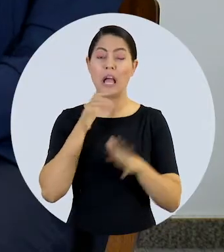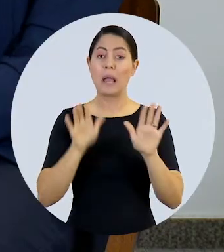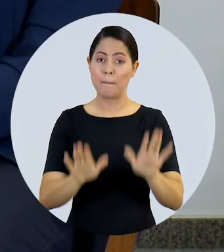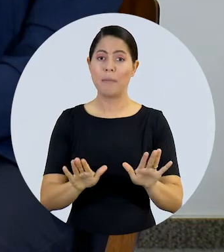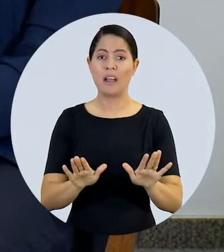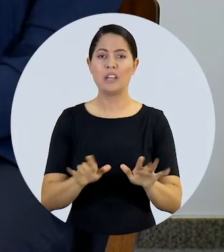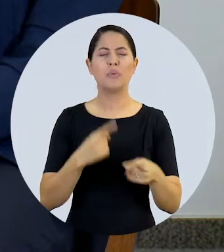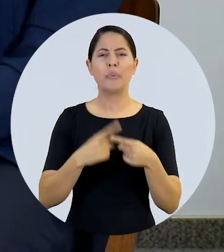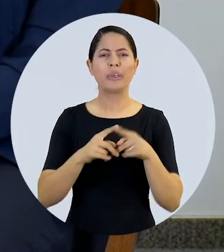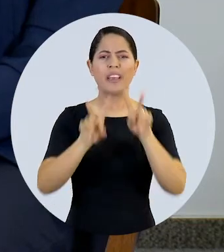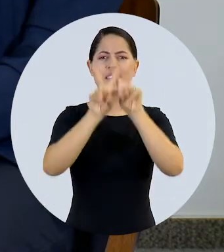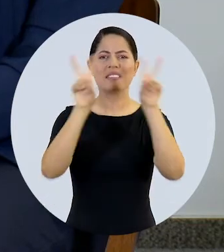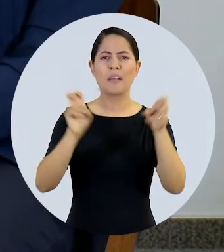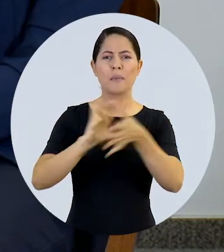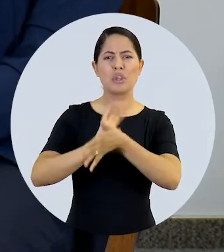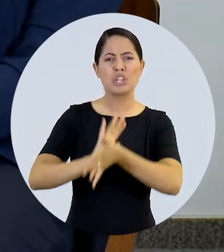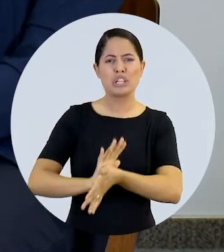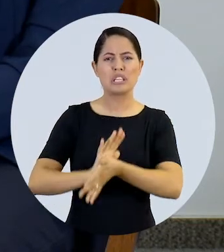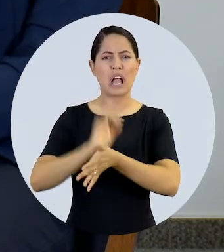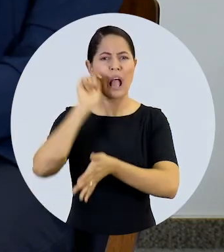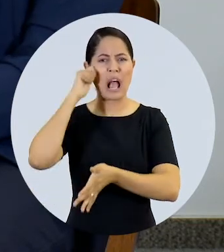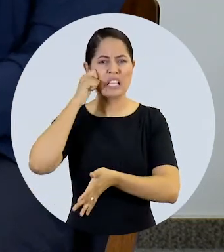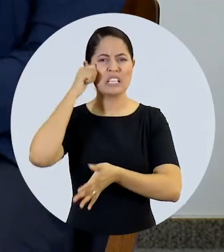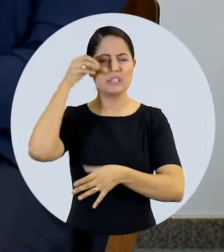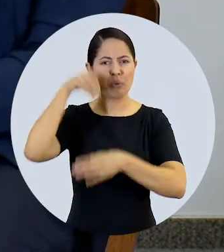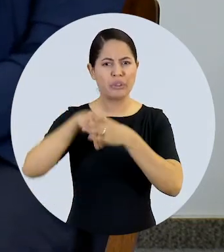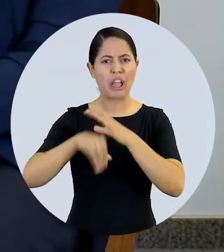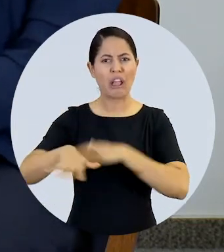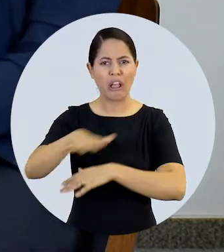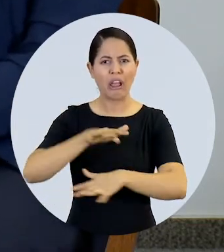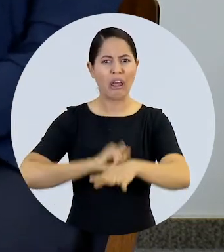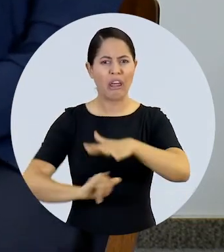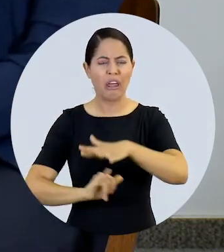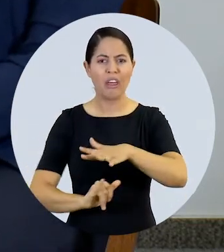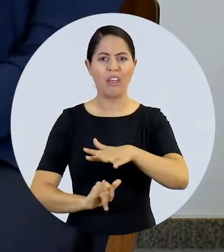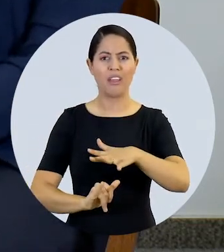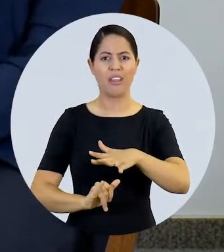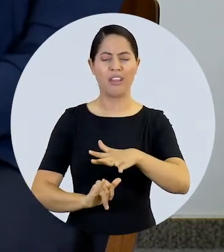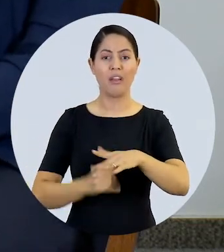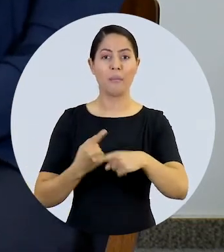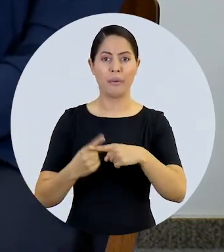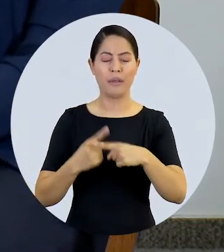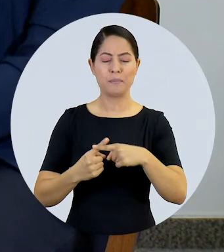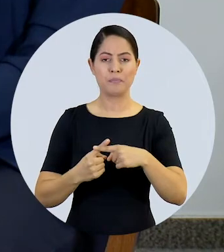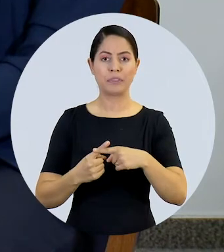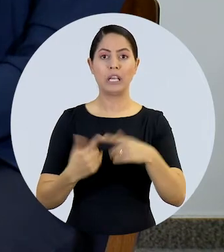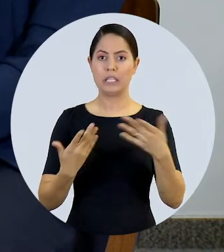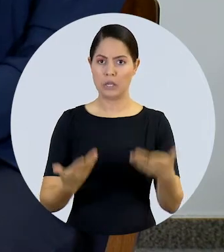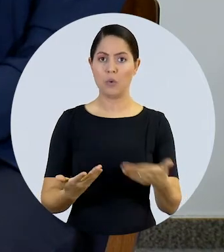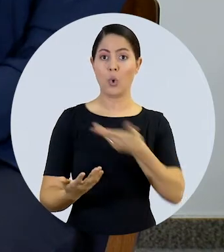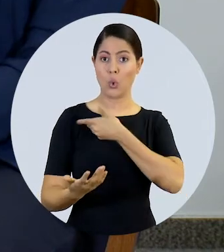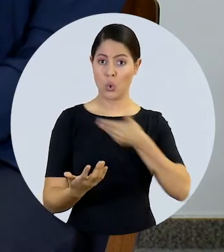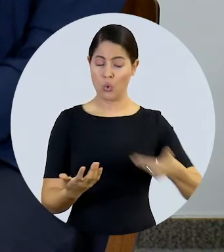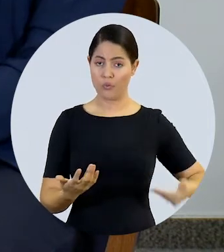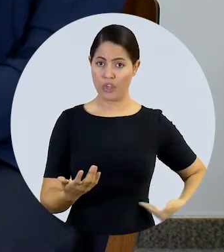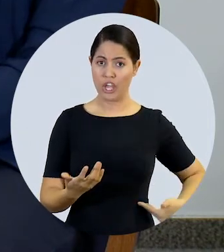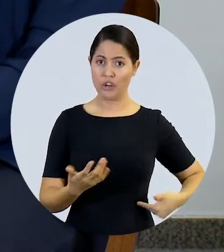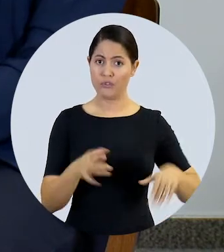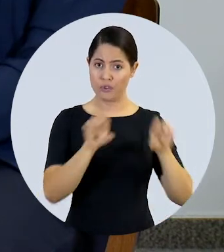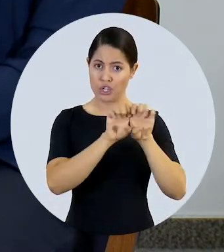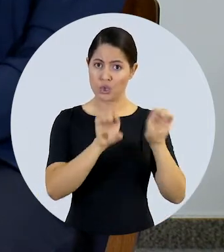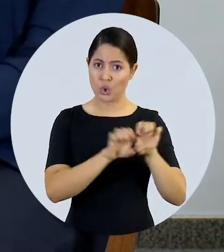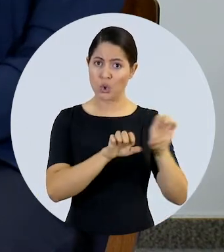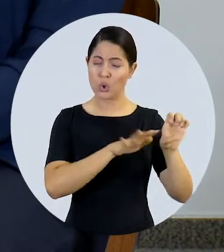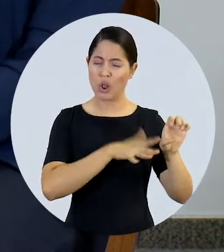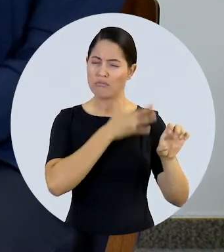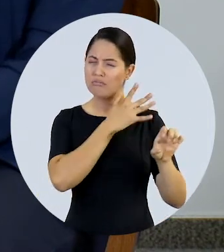as instituições. Por que a gente hoje fala do racismo institucional? O que é o racismo institucional? É um Estado que foi estruturado a partir do